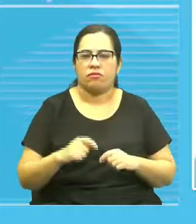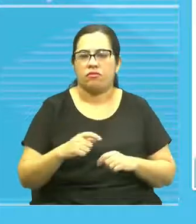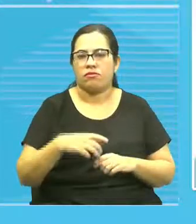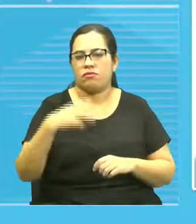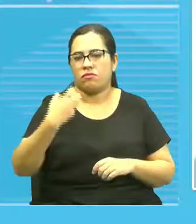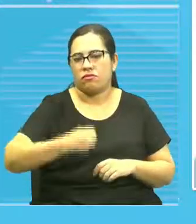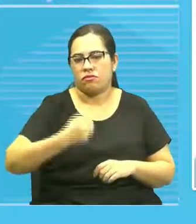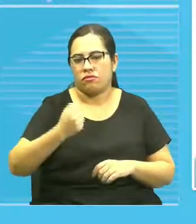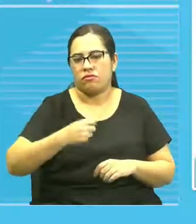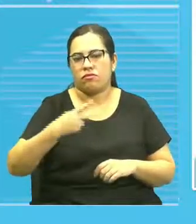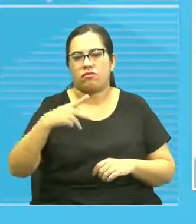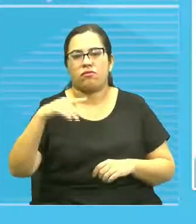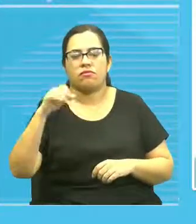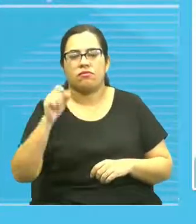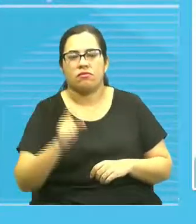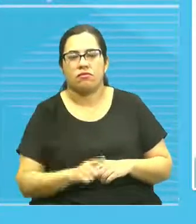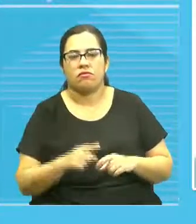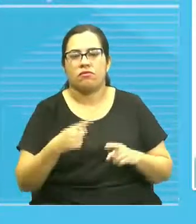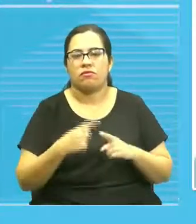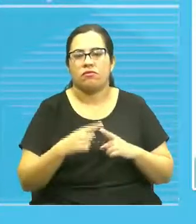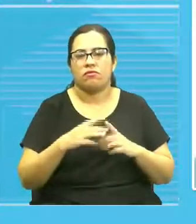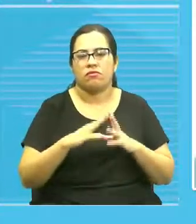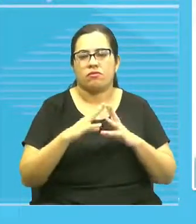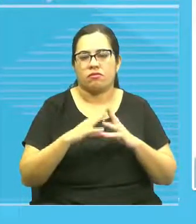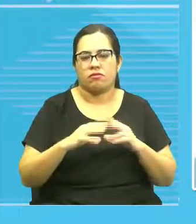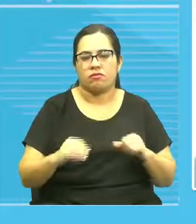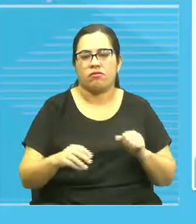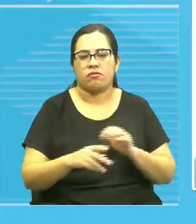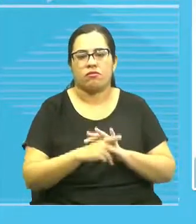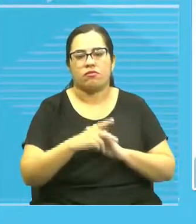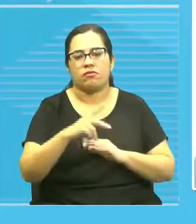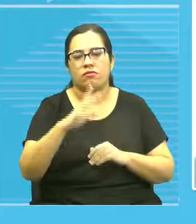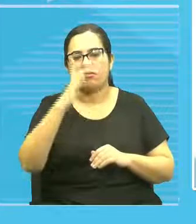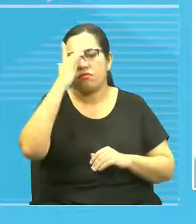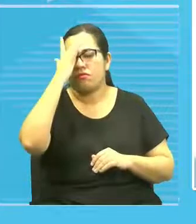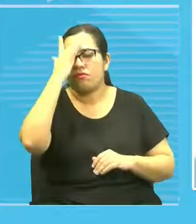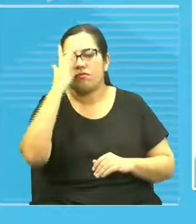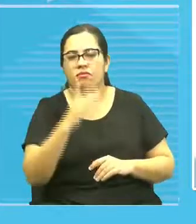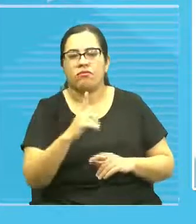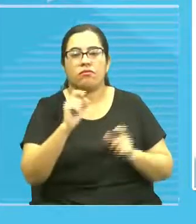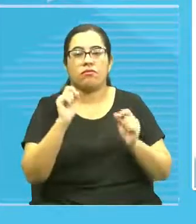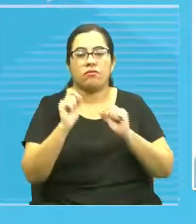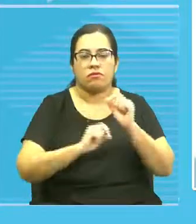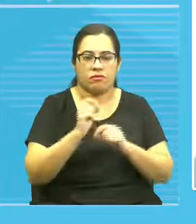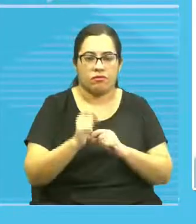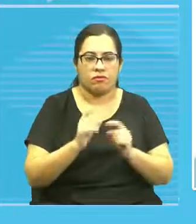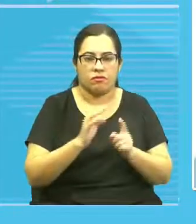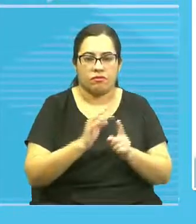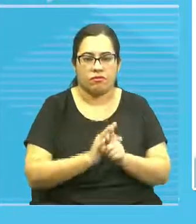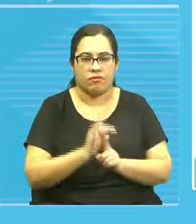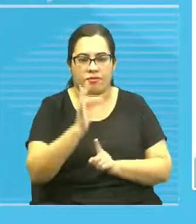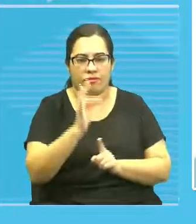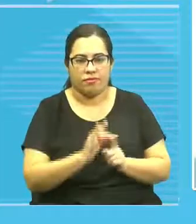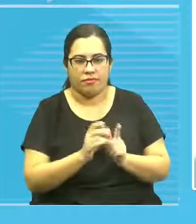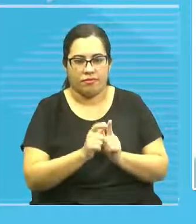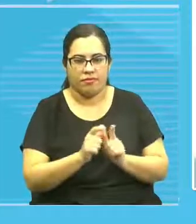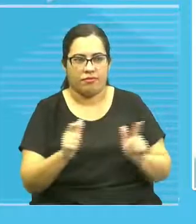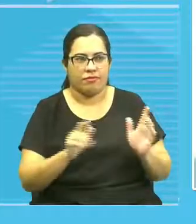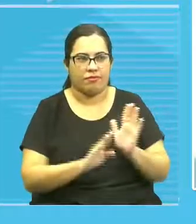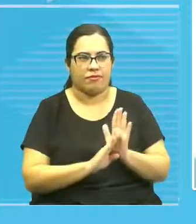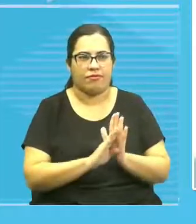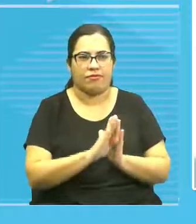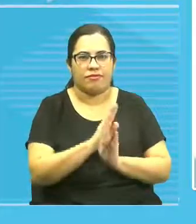pó. Porque a dissolução dele é facilitada pelo aumento da